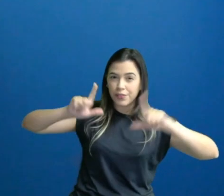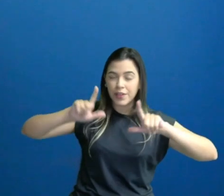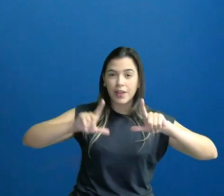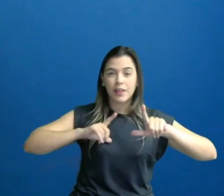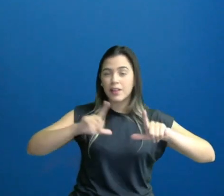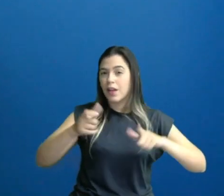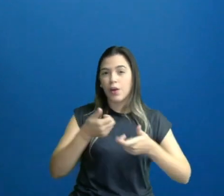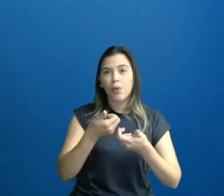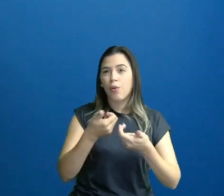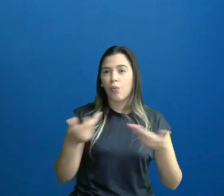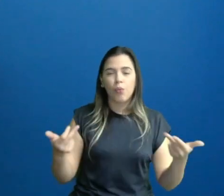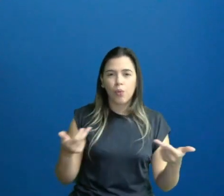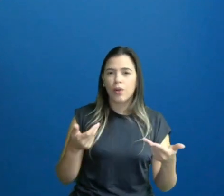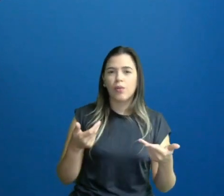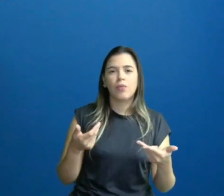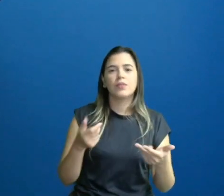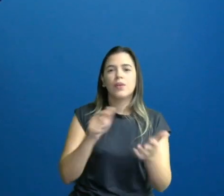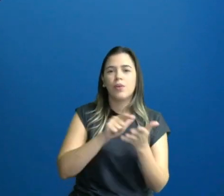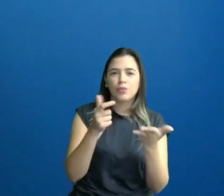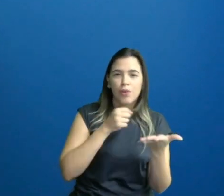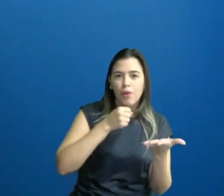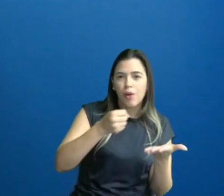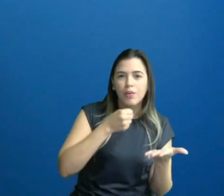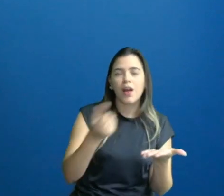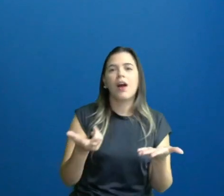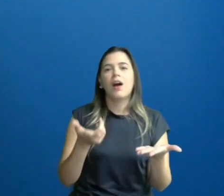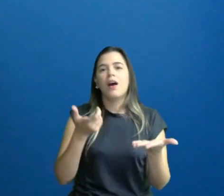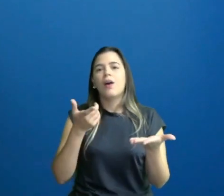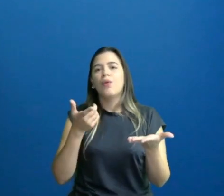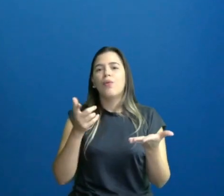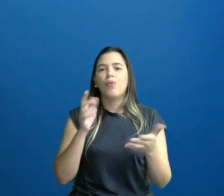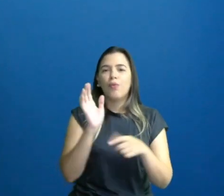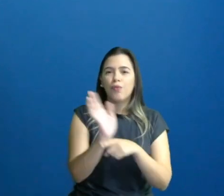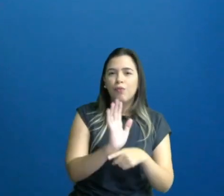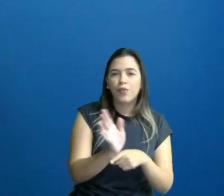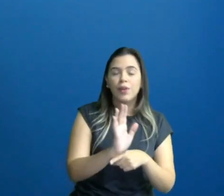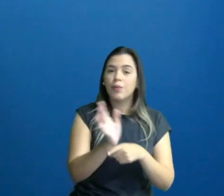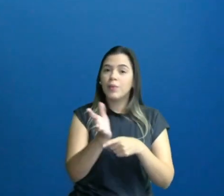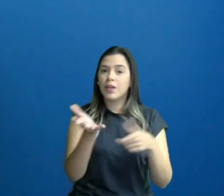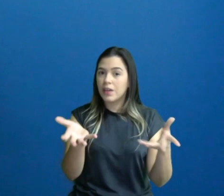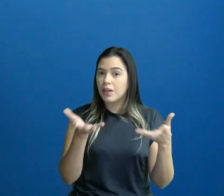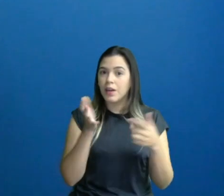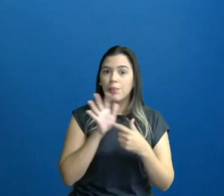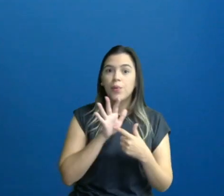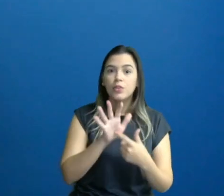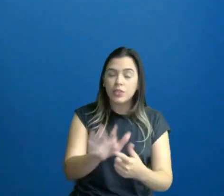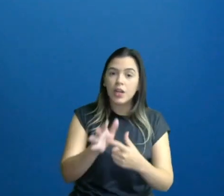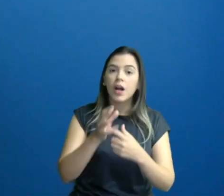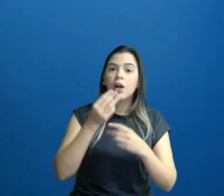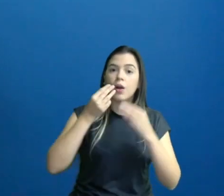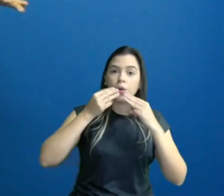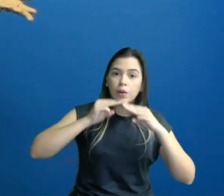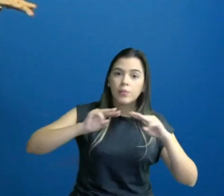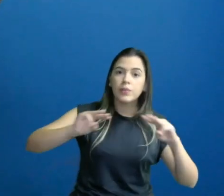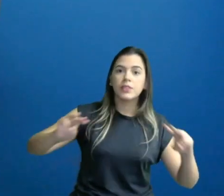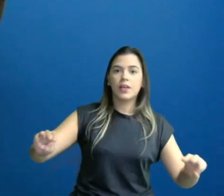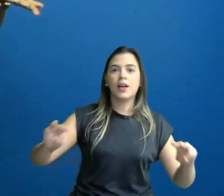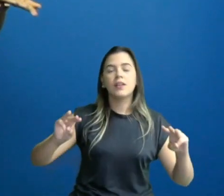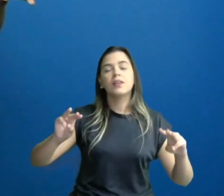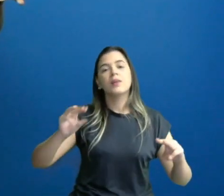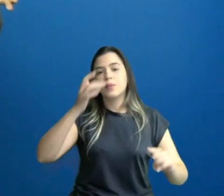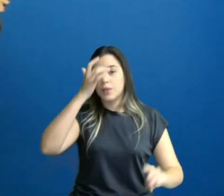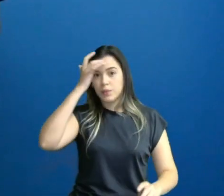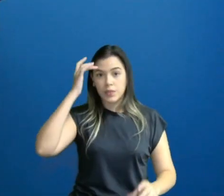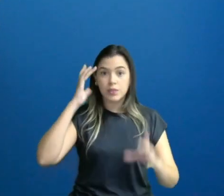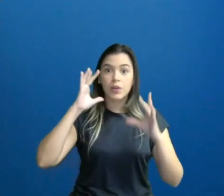coisa lá na TV um jornal um programa não é mesmo um filme que está tentando passar uma mensagem para aquele